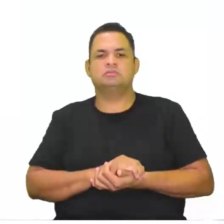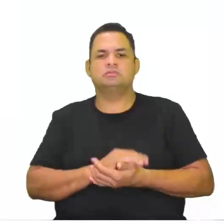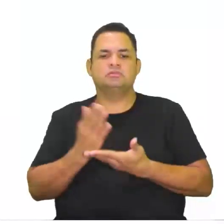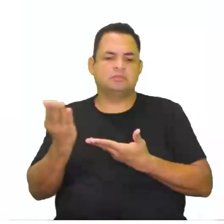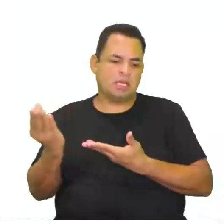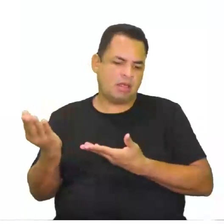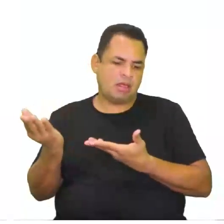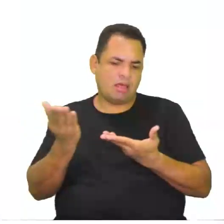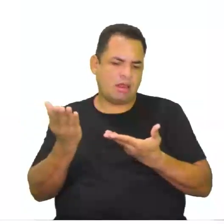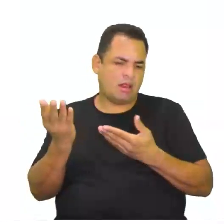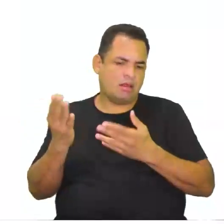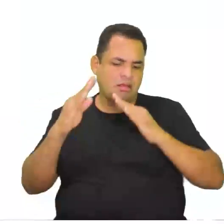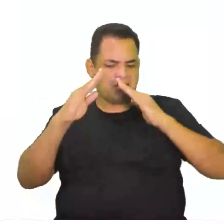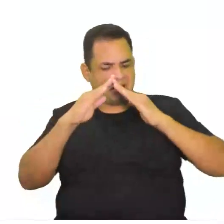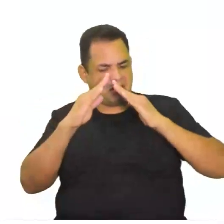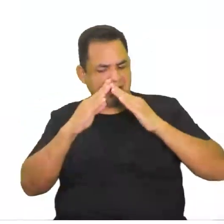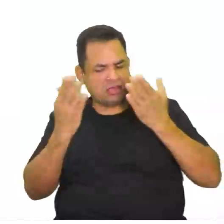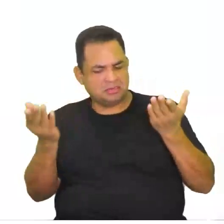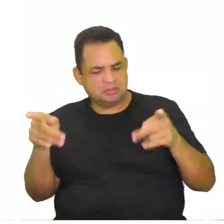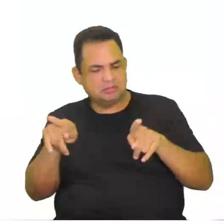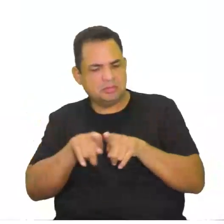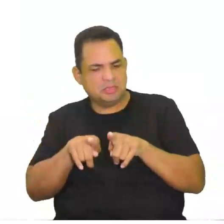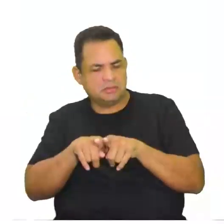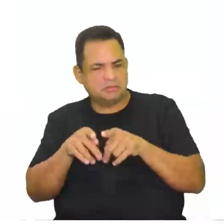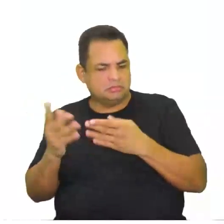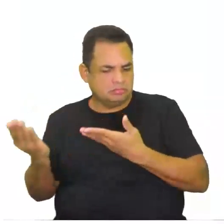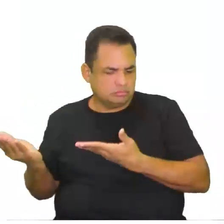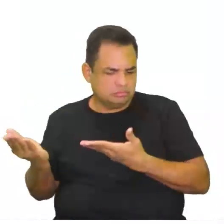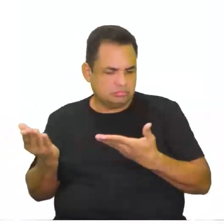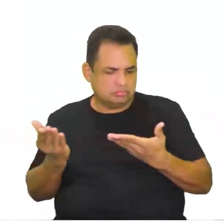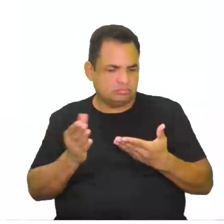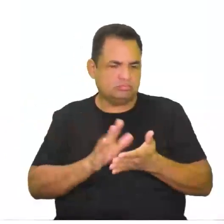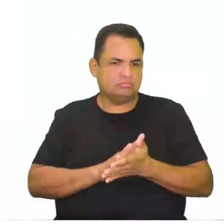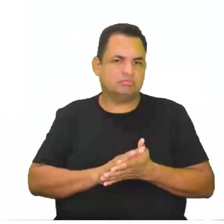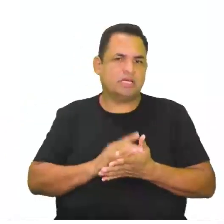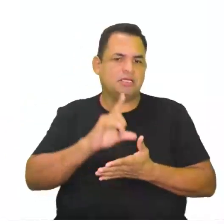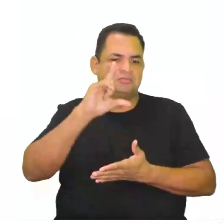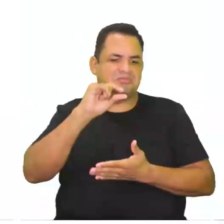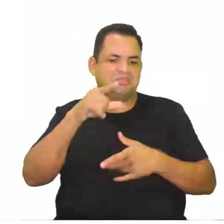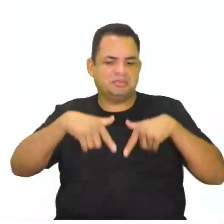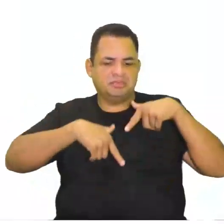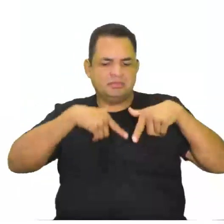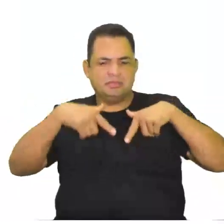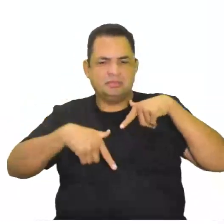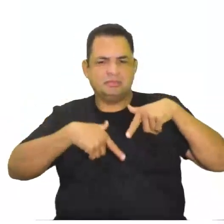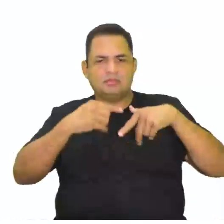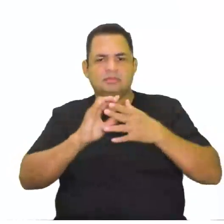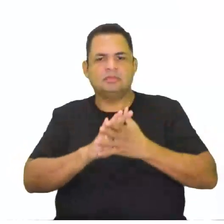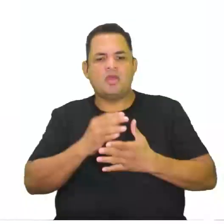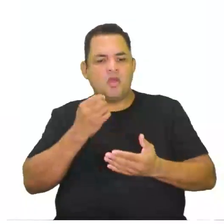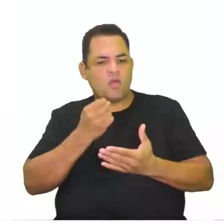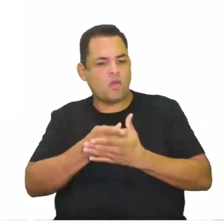algumas pessoas na sua casa e aí quer poupar trabalho e aí você vai lá e compra